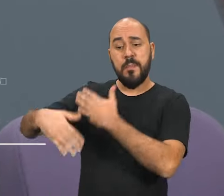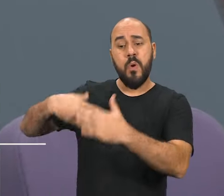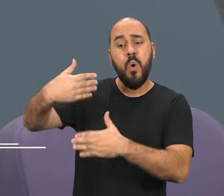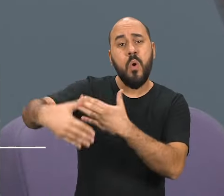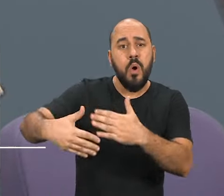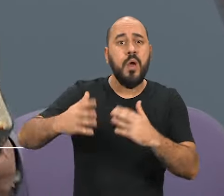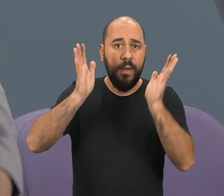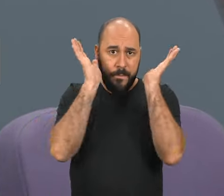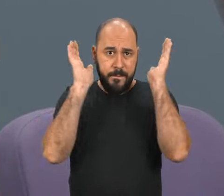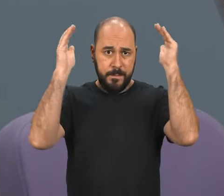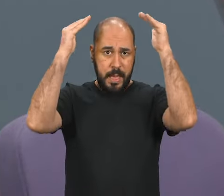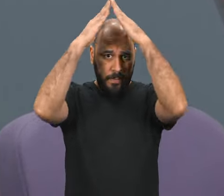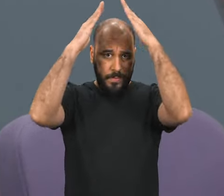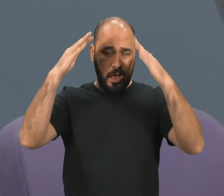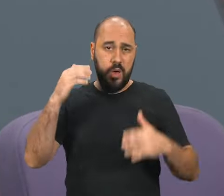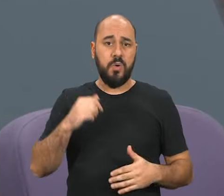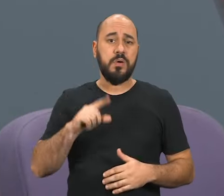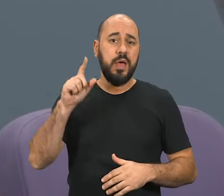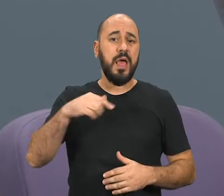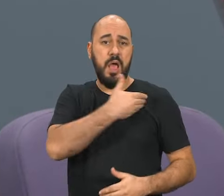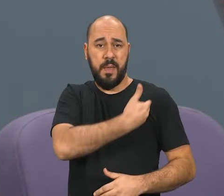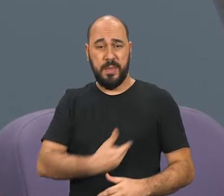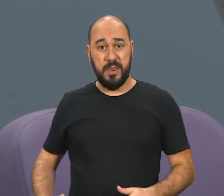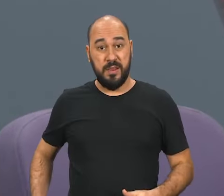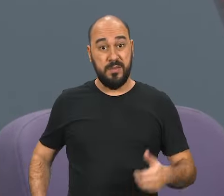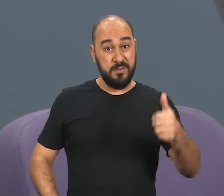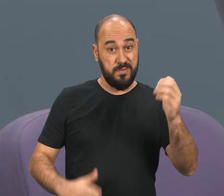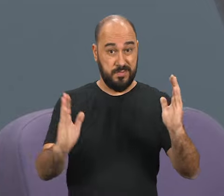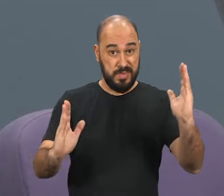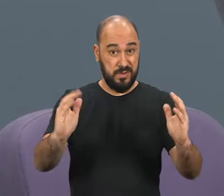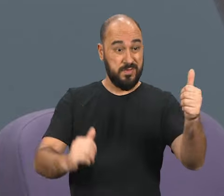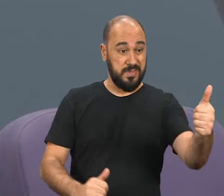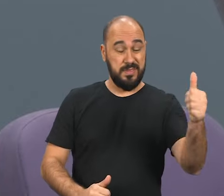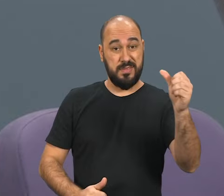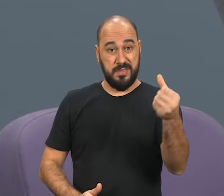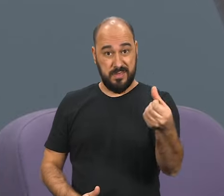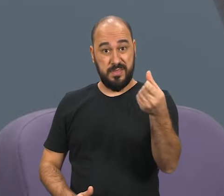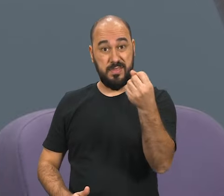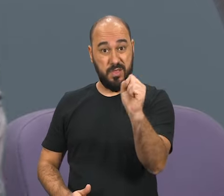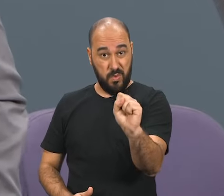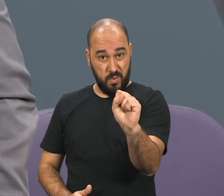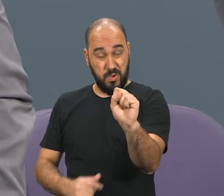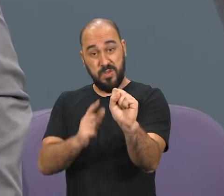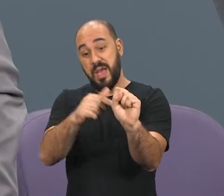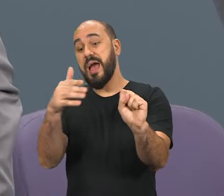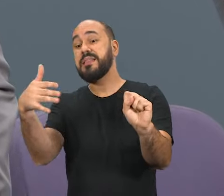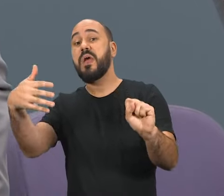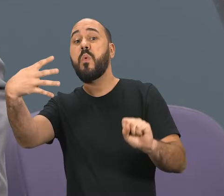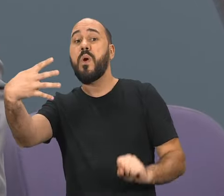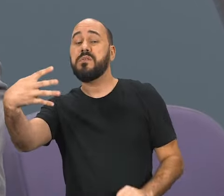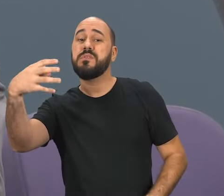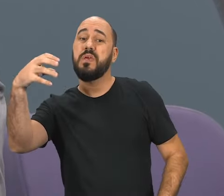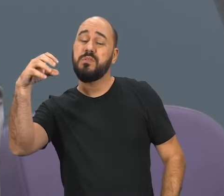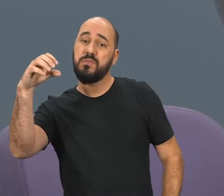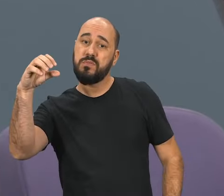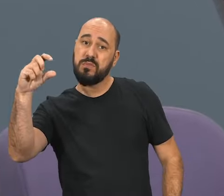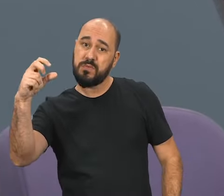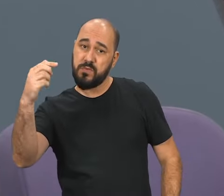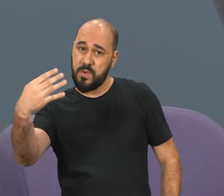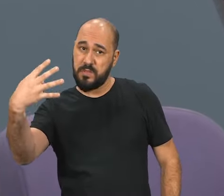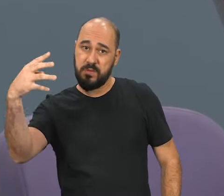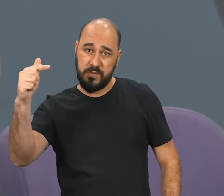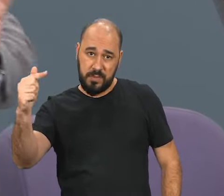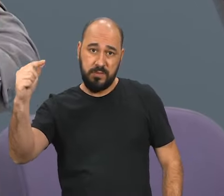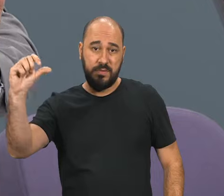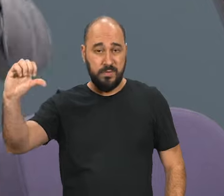ver a diferença. A Roma imperial dominou o mundo do ano 168 a.C. até 476 depois de